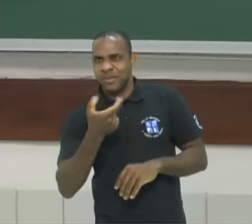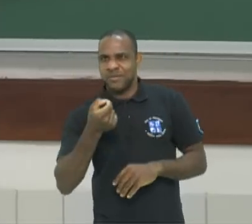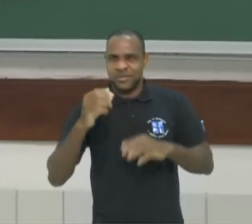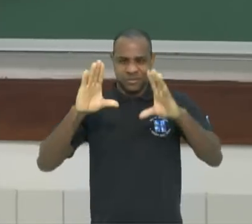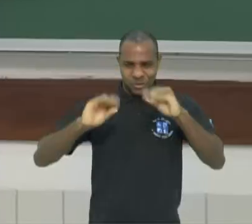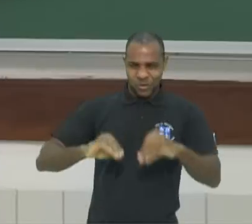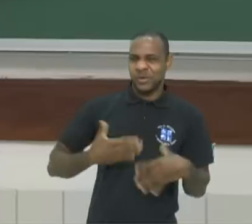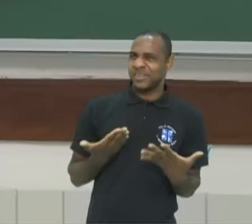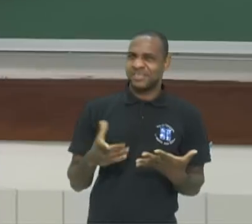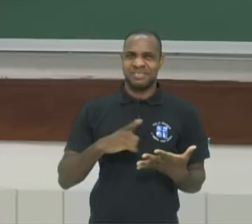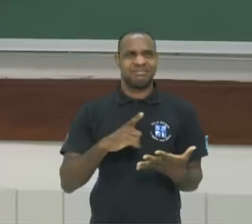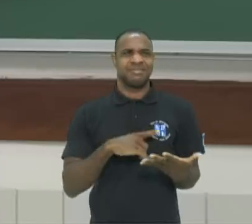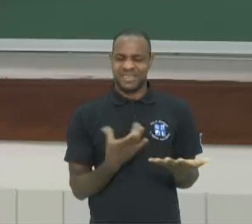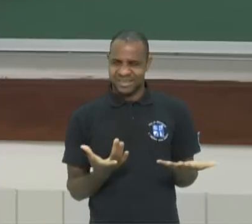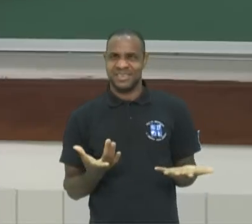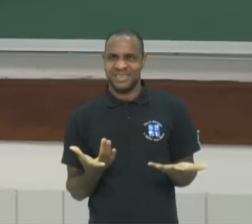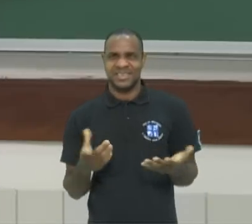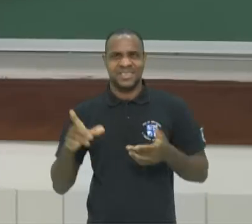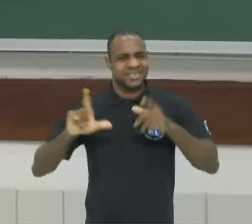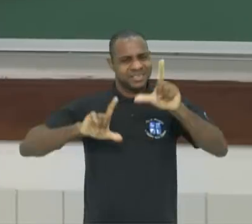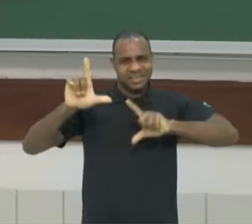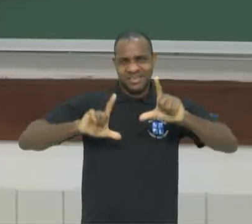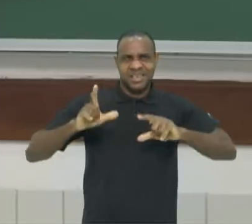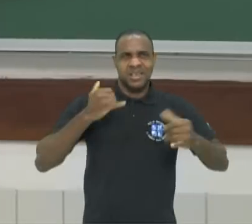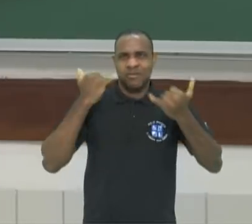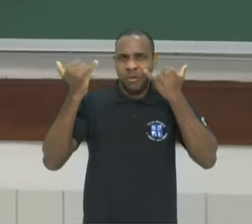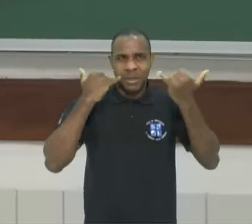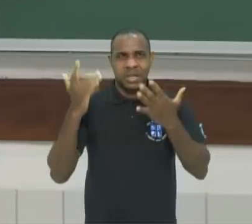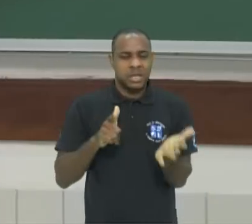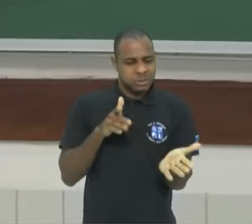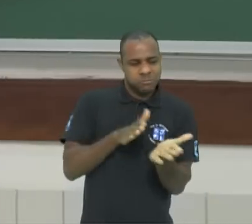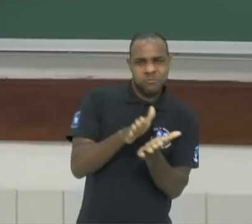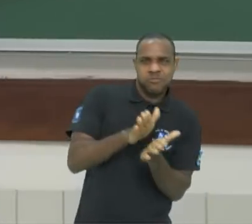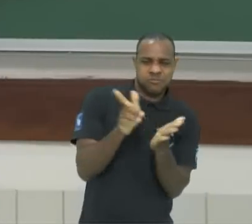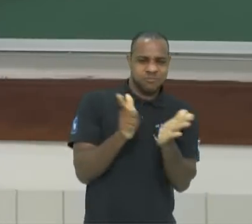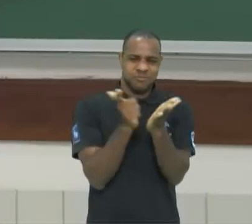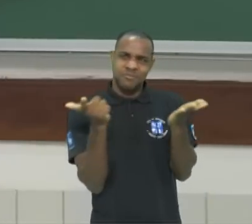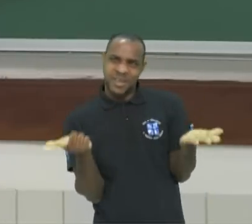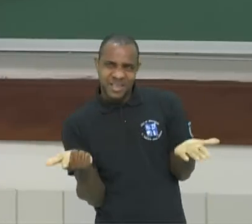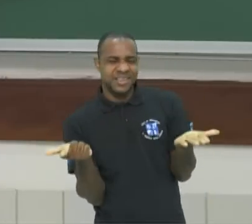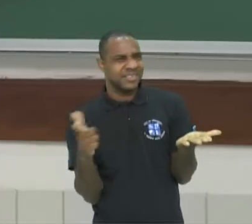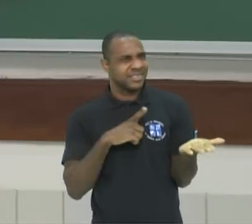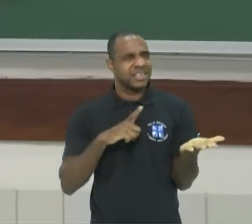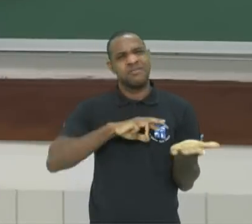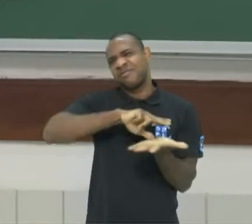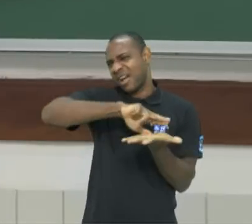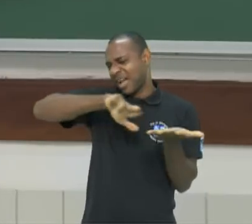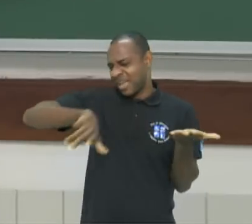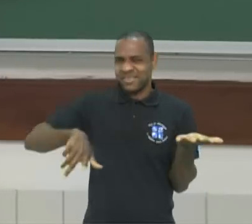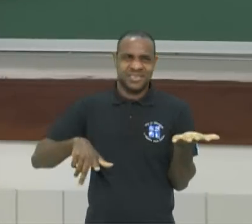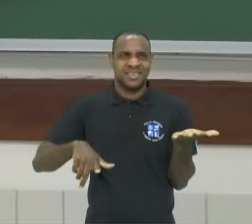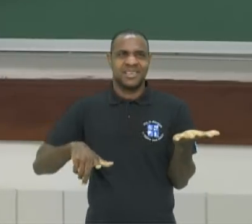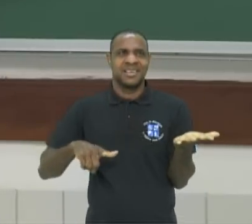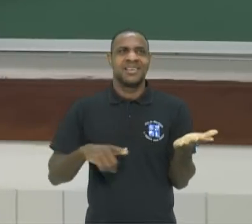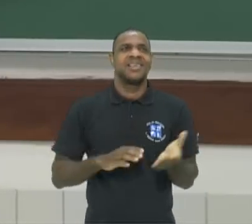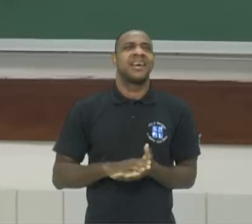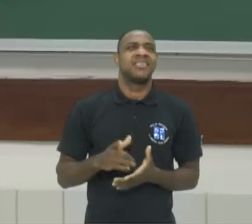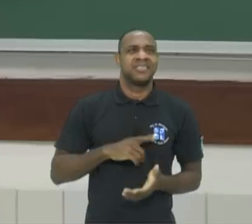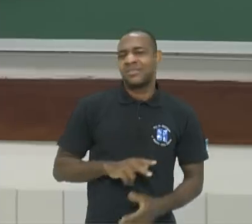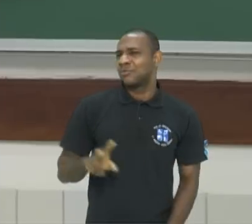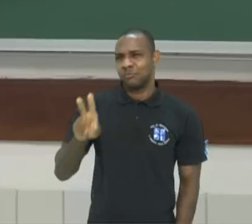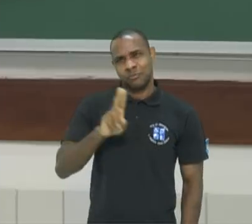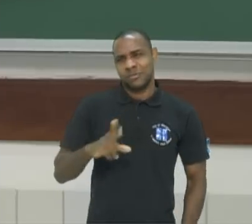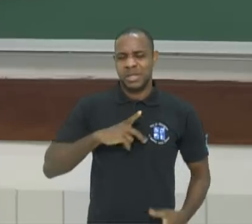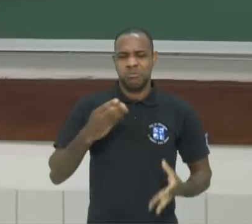horas, e isso só o televisivo, né? Então, mais o impresso, mais o online, o tempo todo nós estamos ali inseridos em um monte